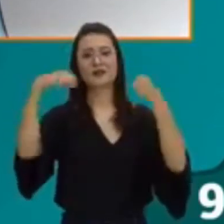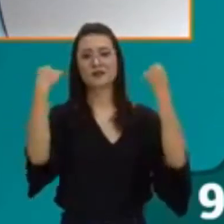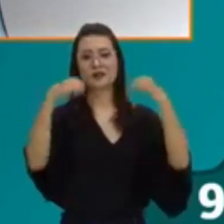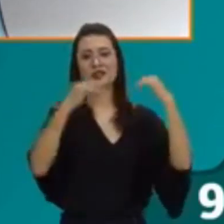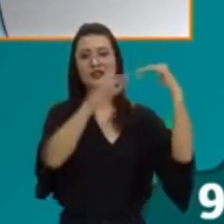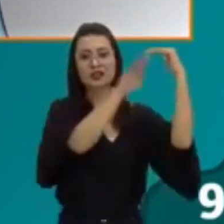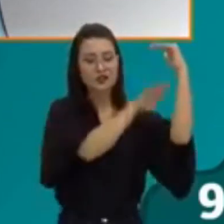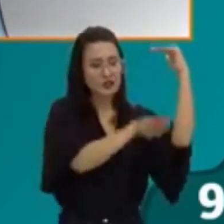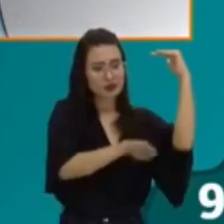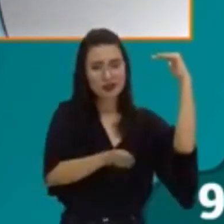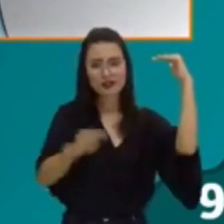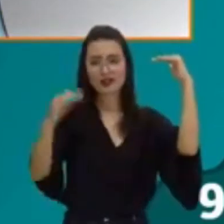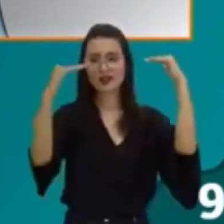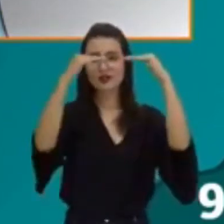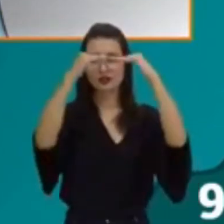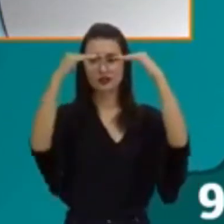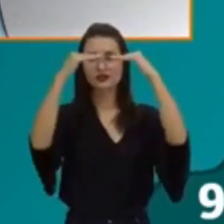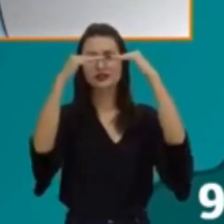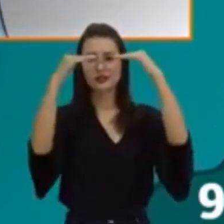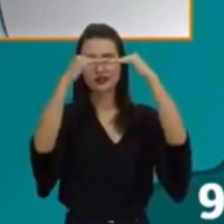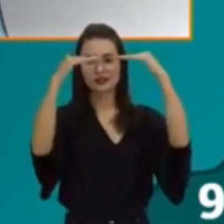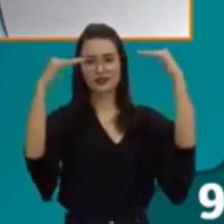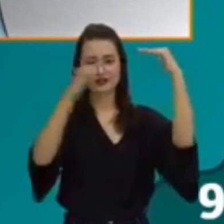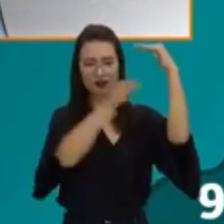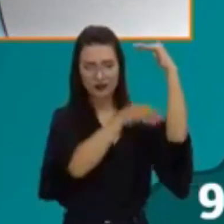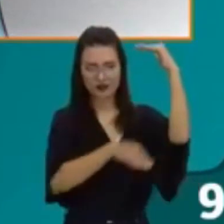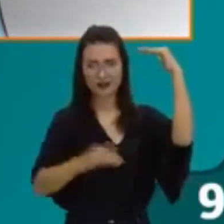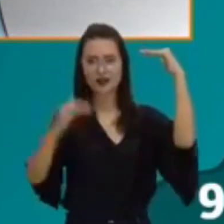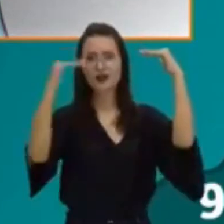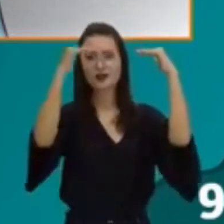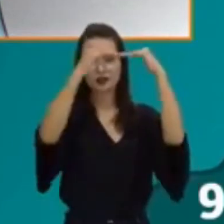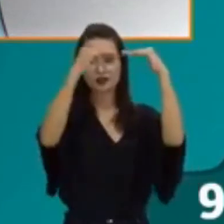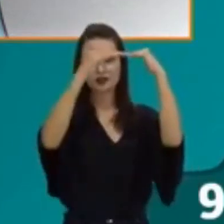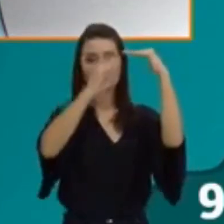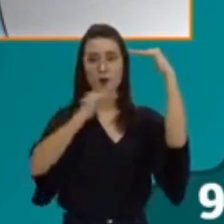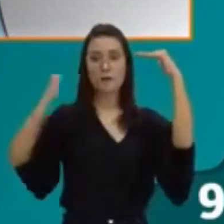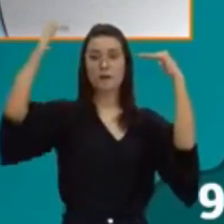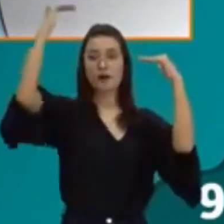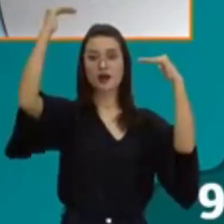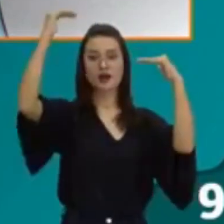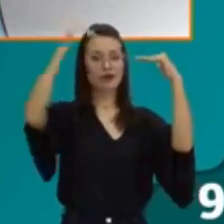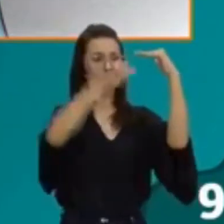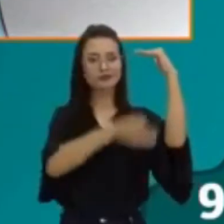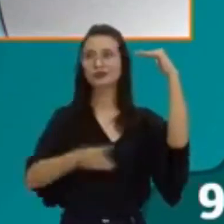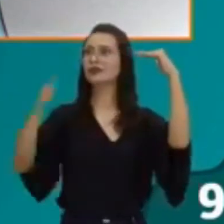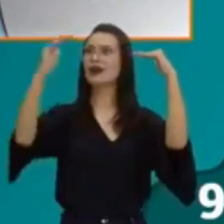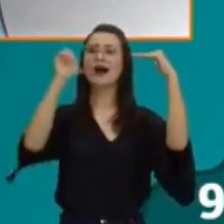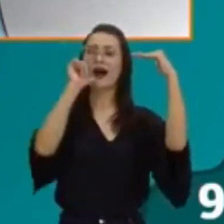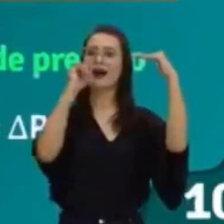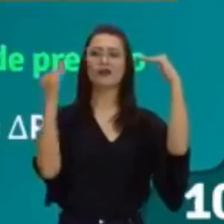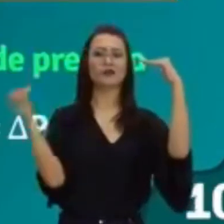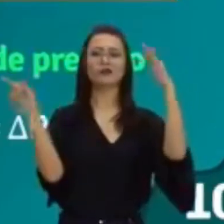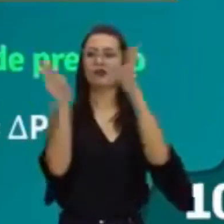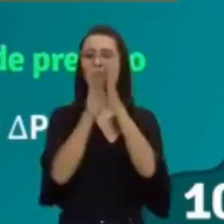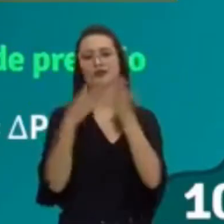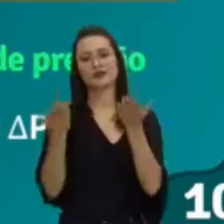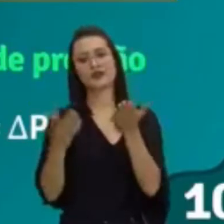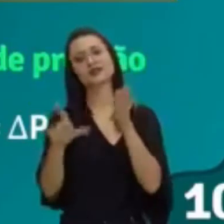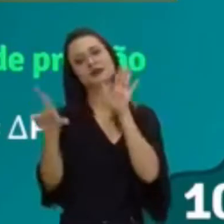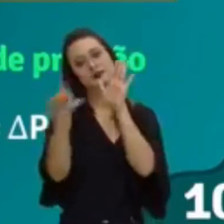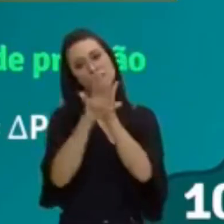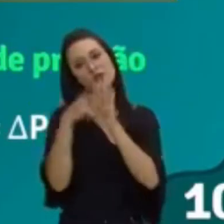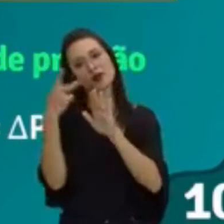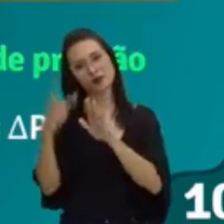aqui, onde estará no mesmo nível. Isso é devido ao princípio de Steven, beleza? Um